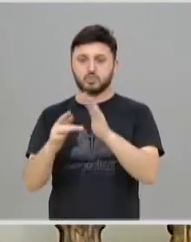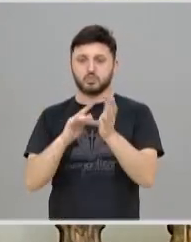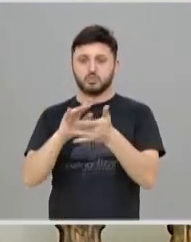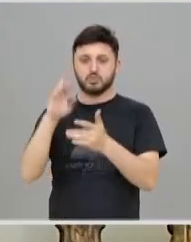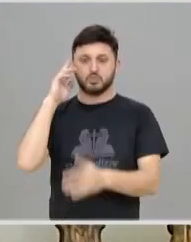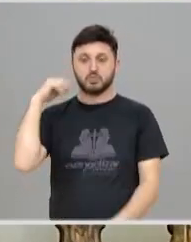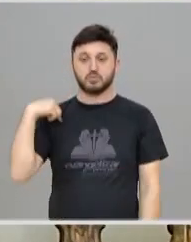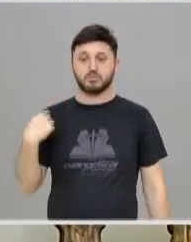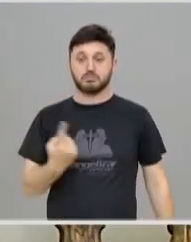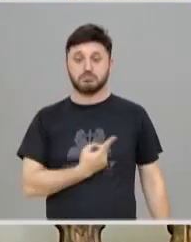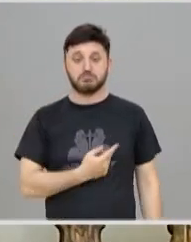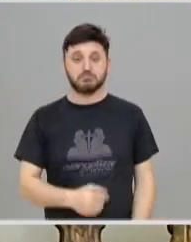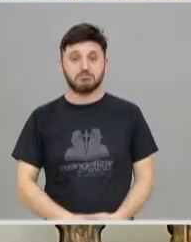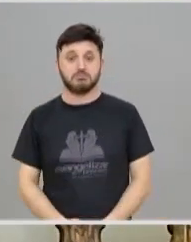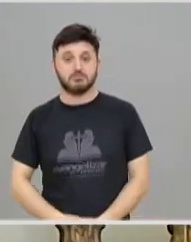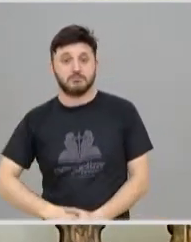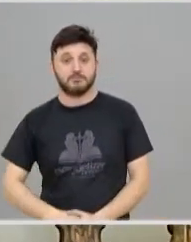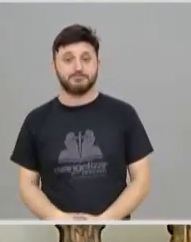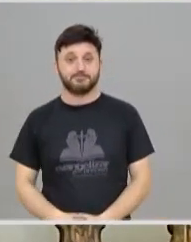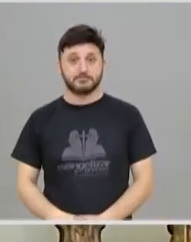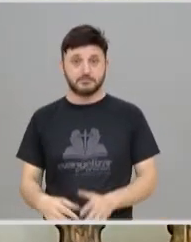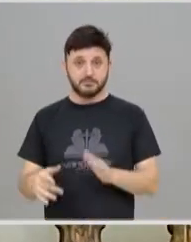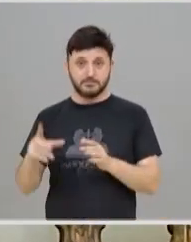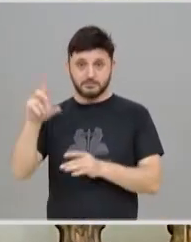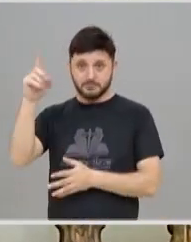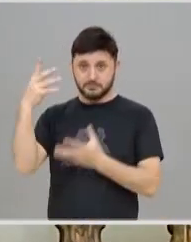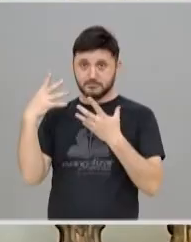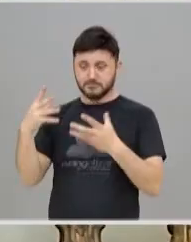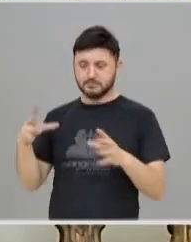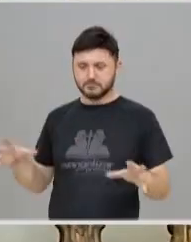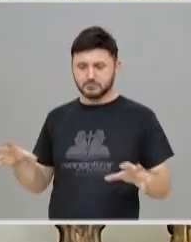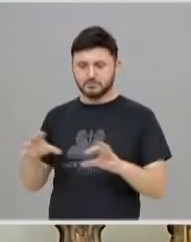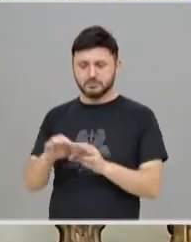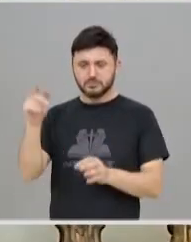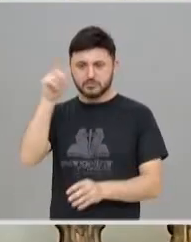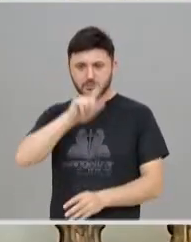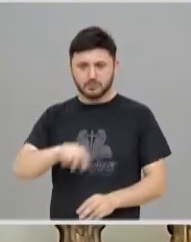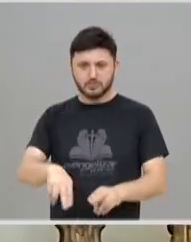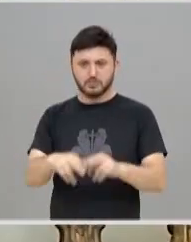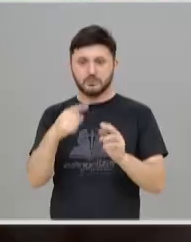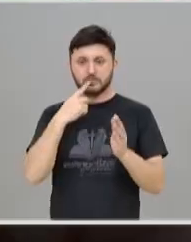por Cristo Senhor nosso, quiseste reunir de novo pelo sangue do vosso